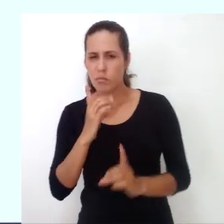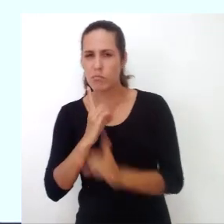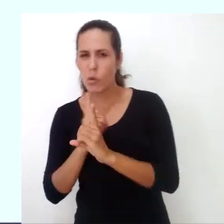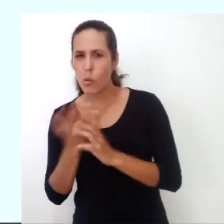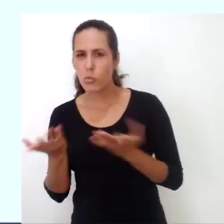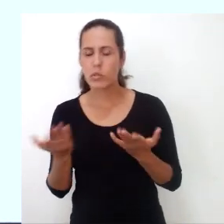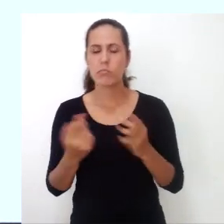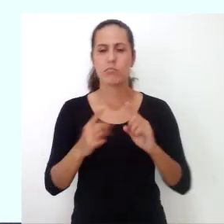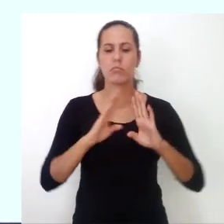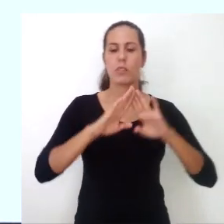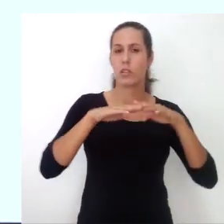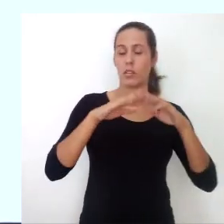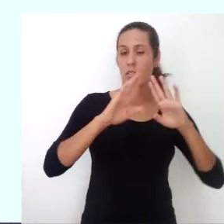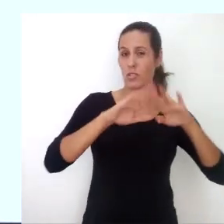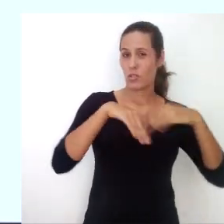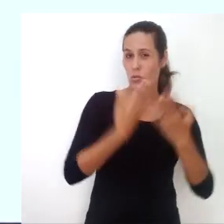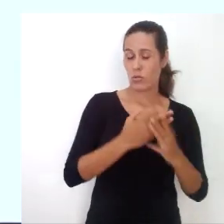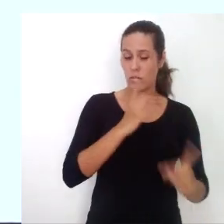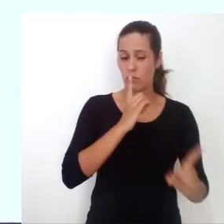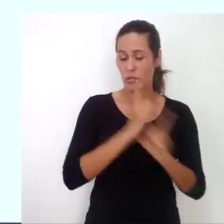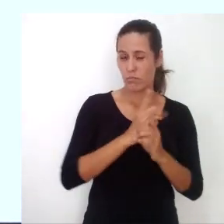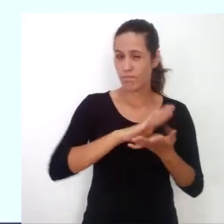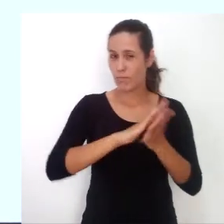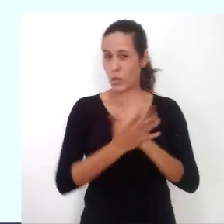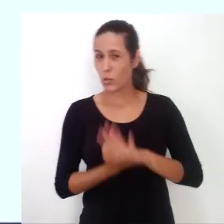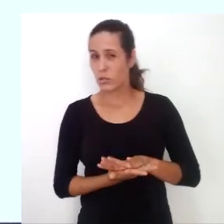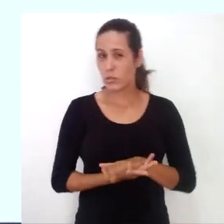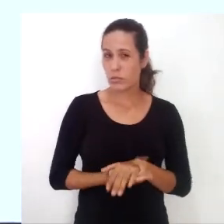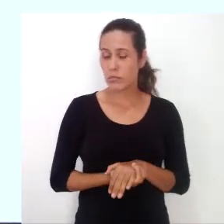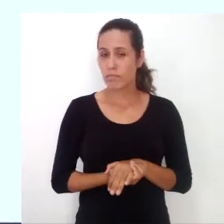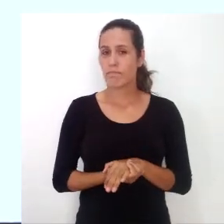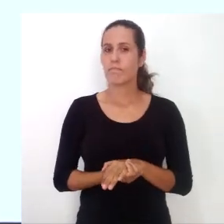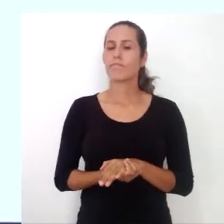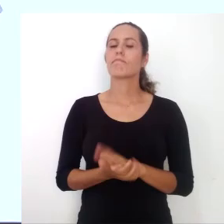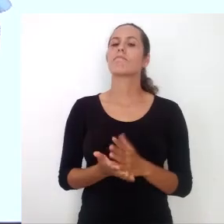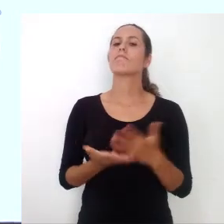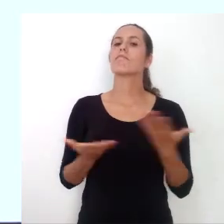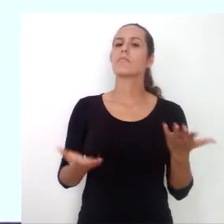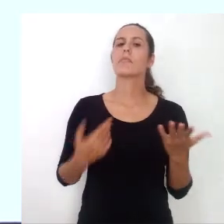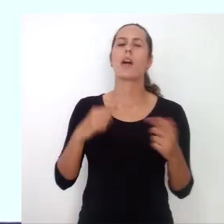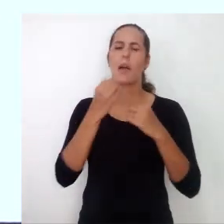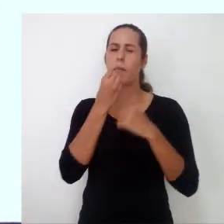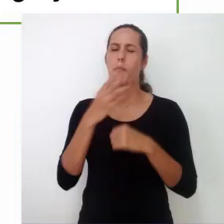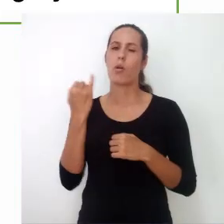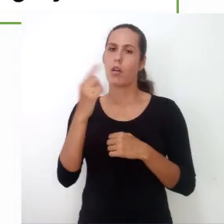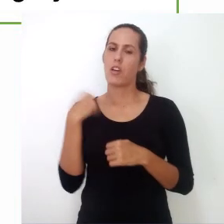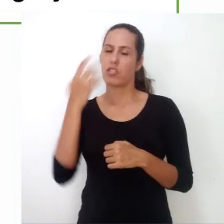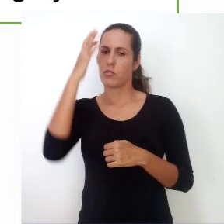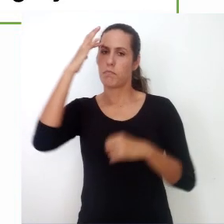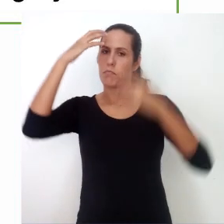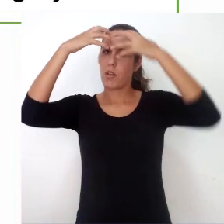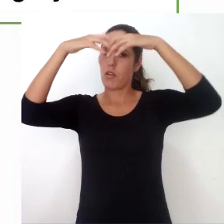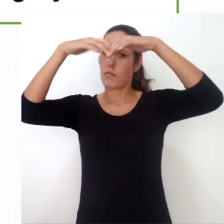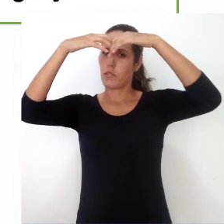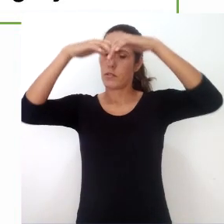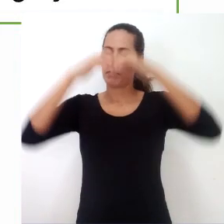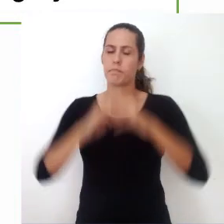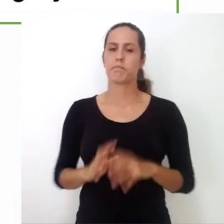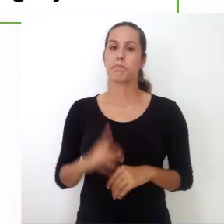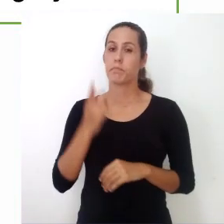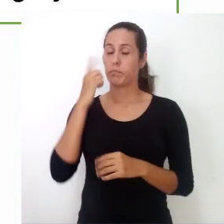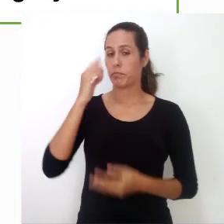que nós temos intolerância com o outro? É bom refletir. E aqui nós temos a seguinte questão. Em